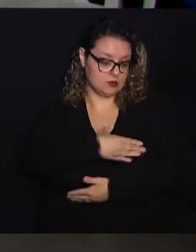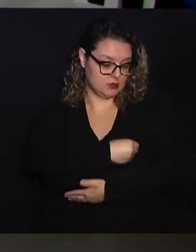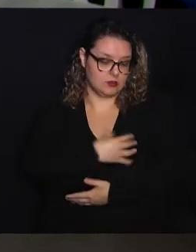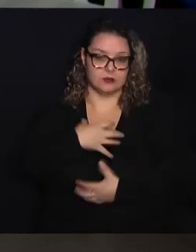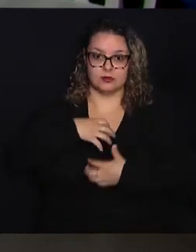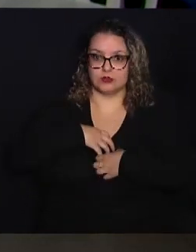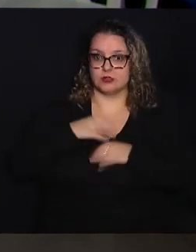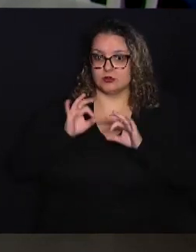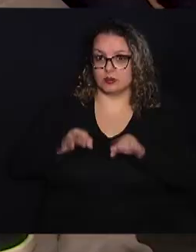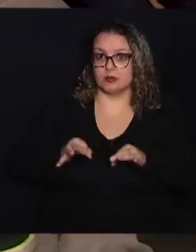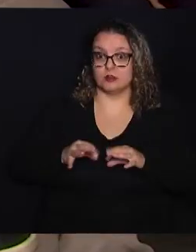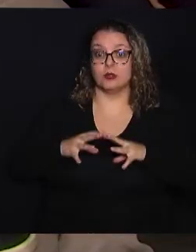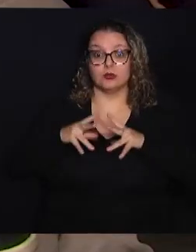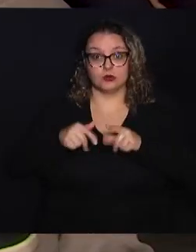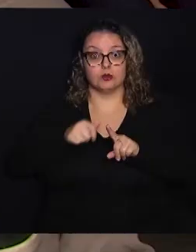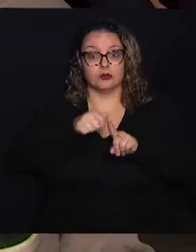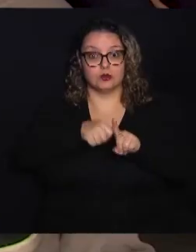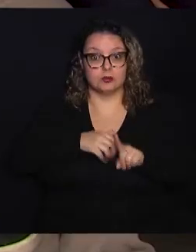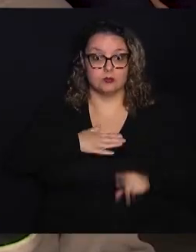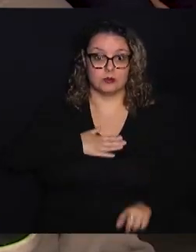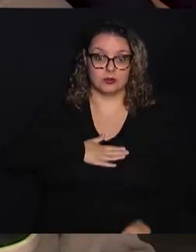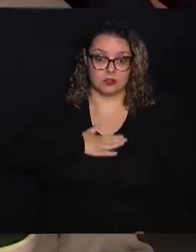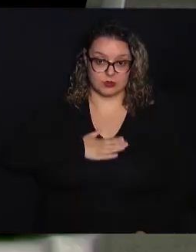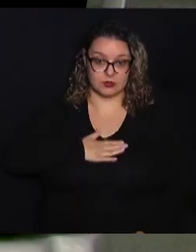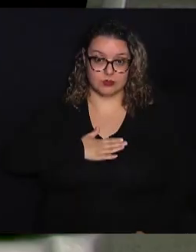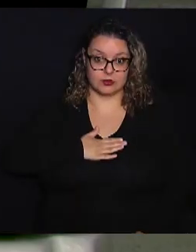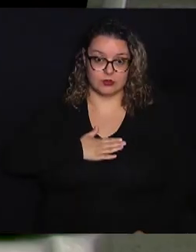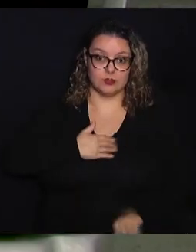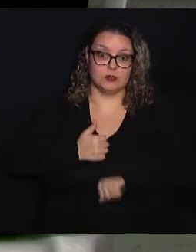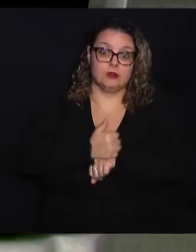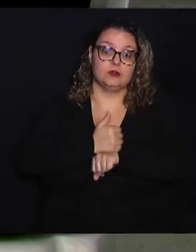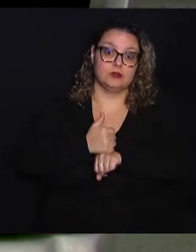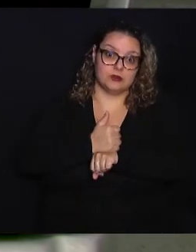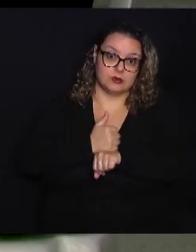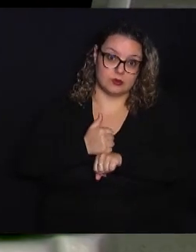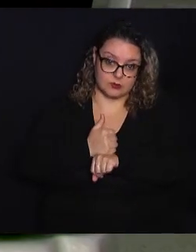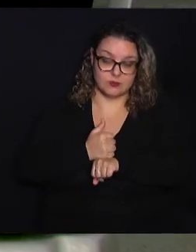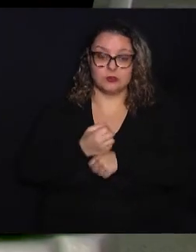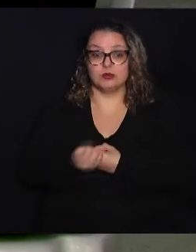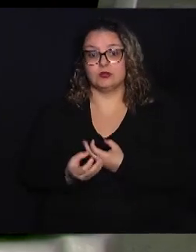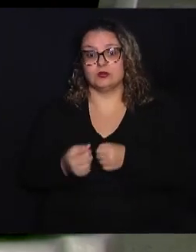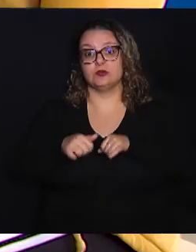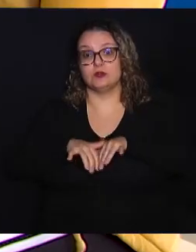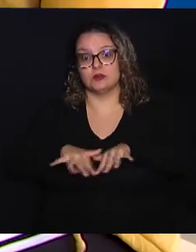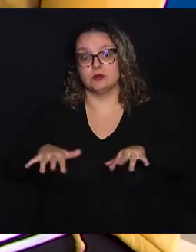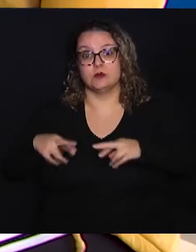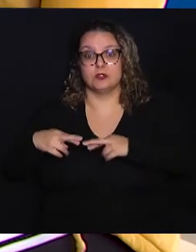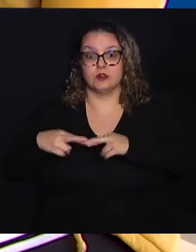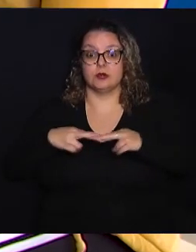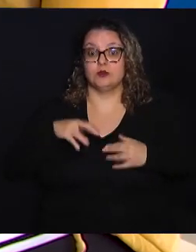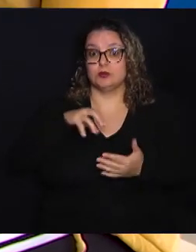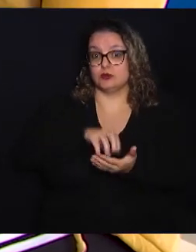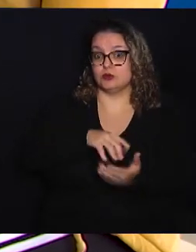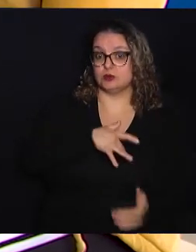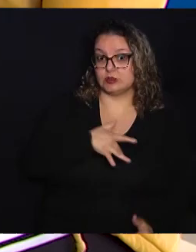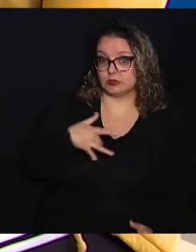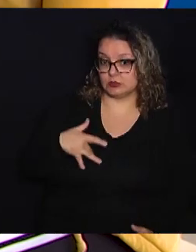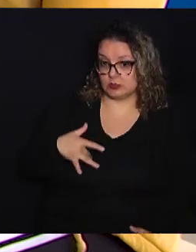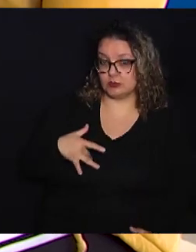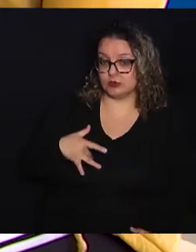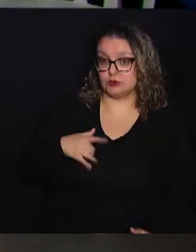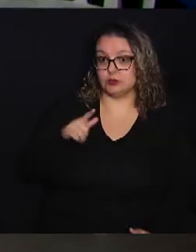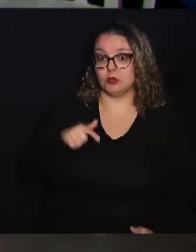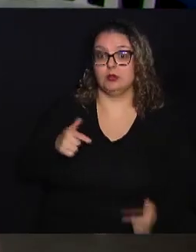a mentação de maneira correta durante todo o mês de agosto os profissionais compartilham a informação em rede porque o Centro de